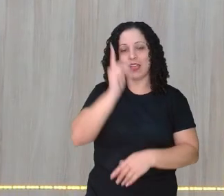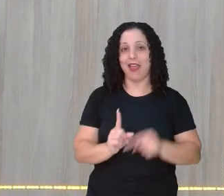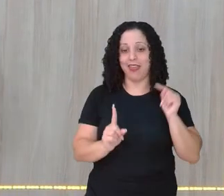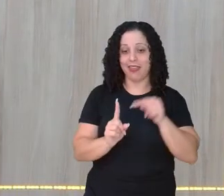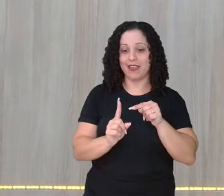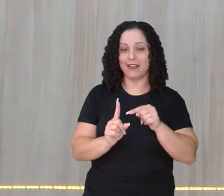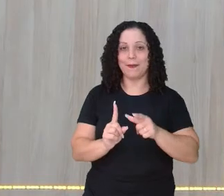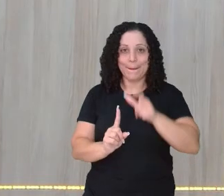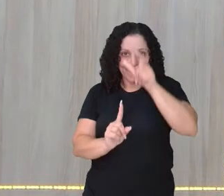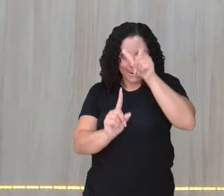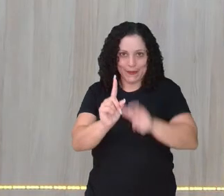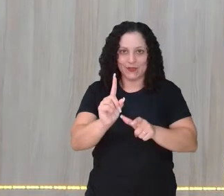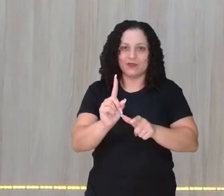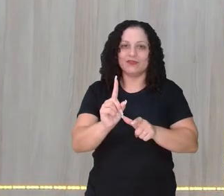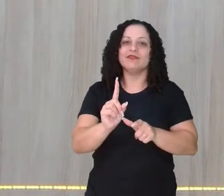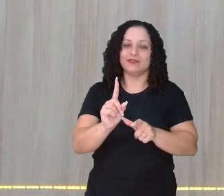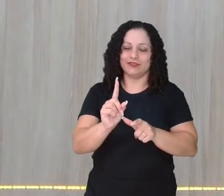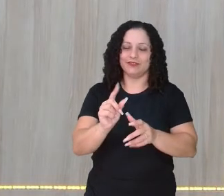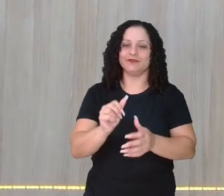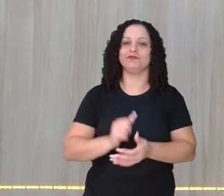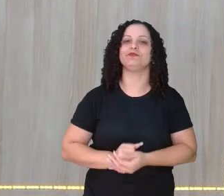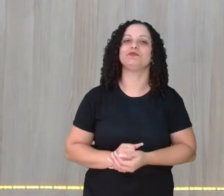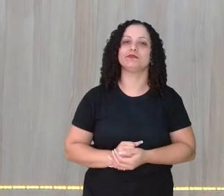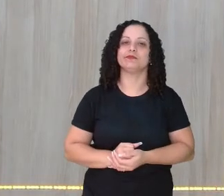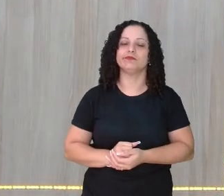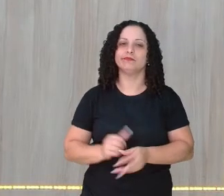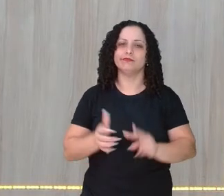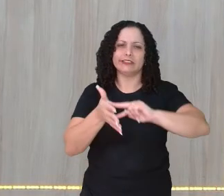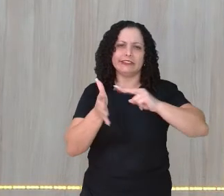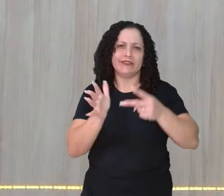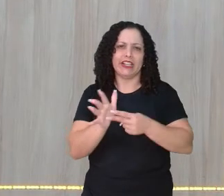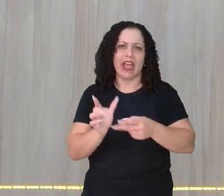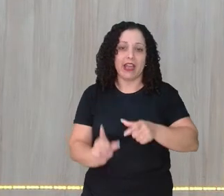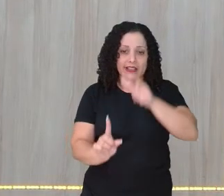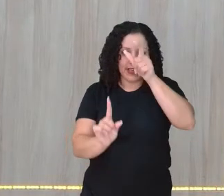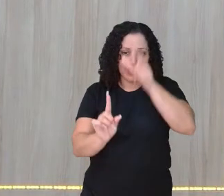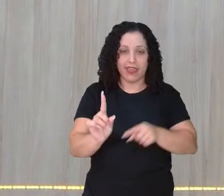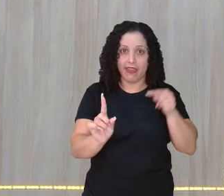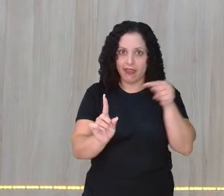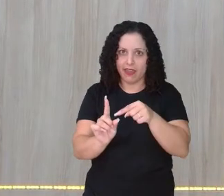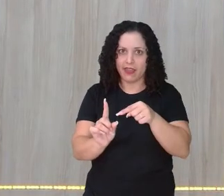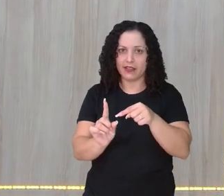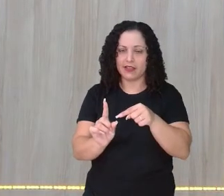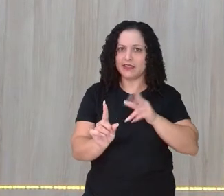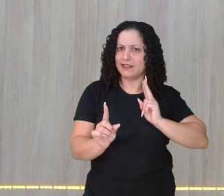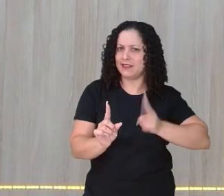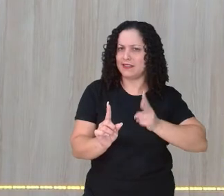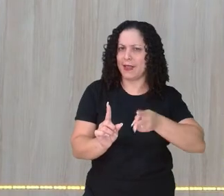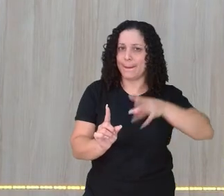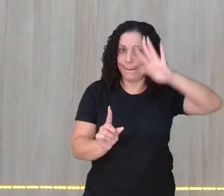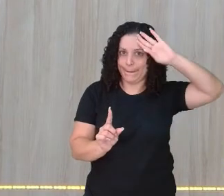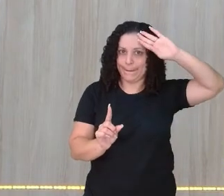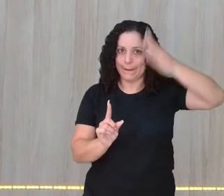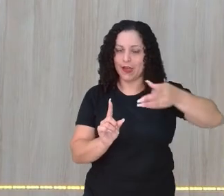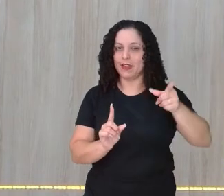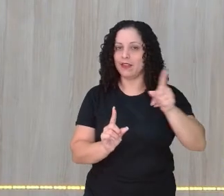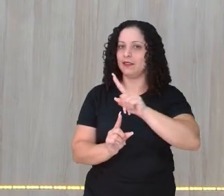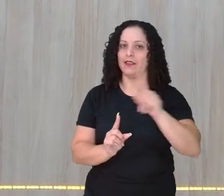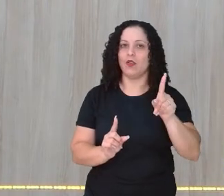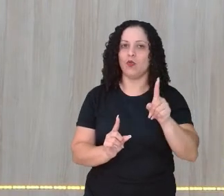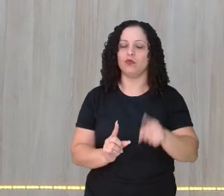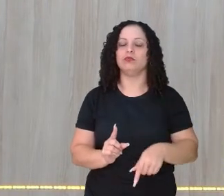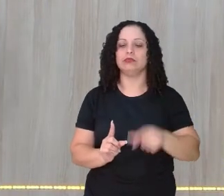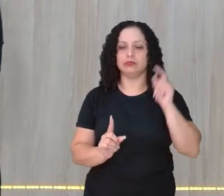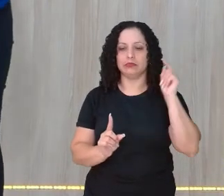narrador personagem também, certo? Não significa dizer que o narrador personagem vai ser sempre o principal, o